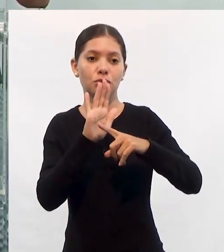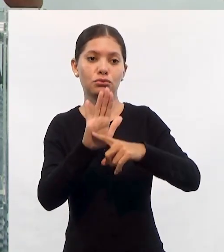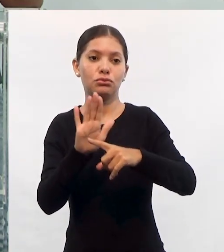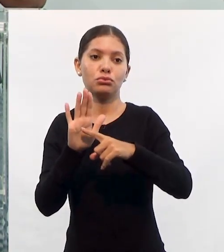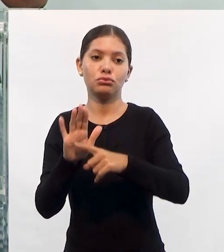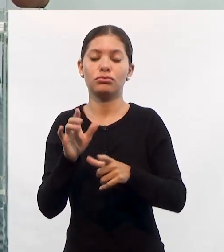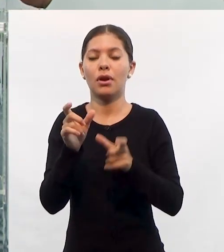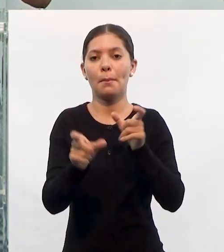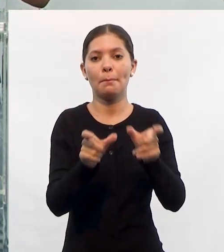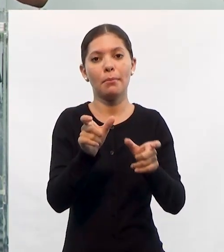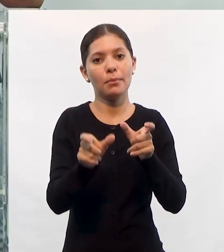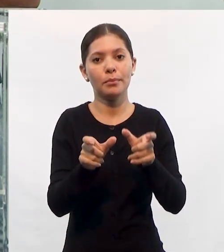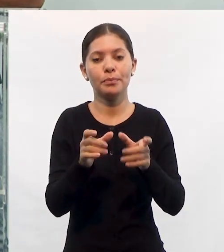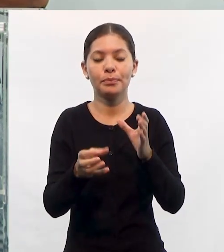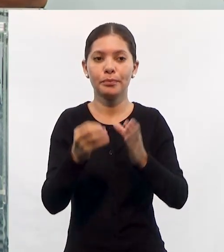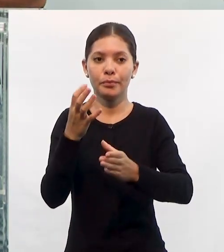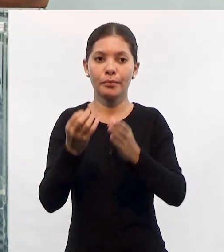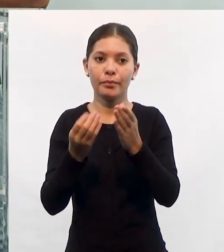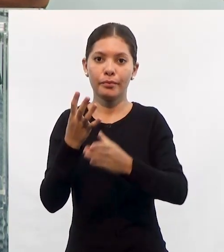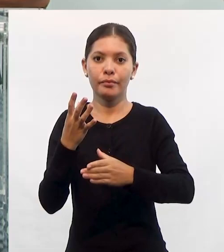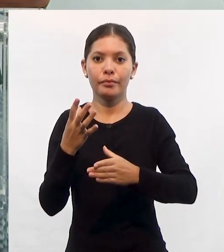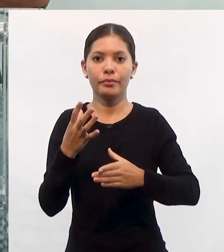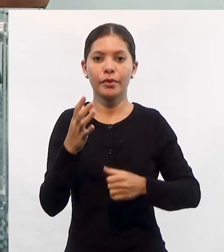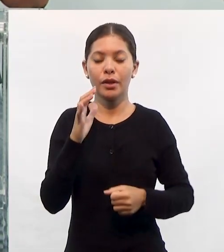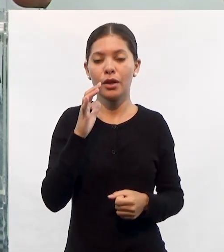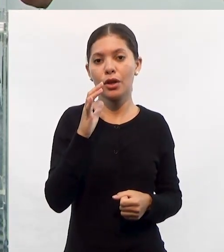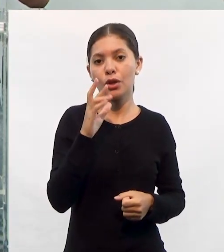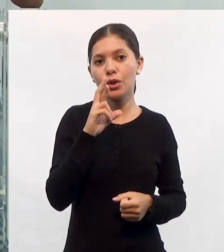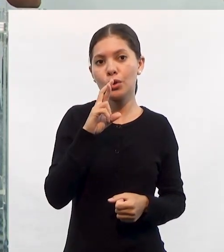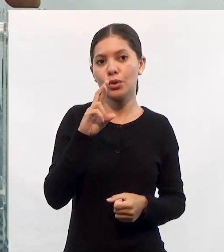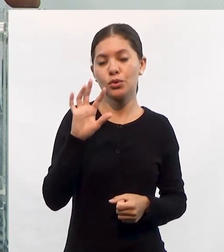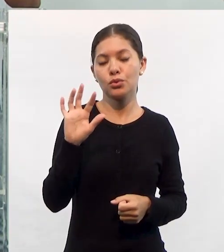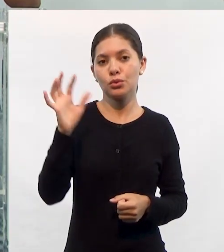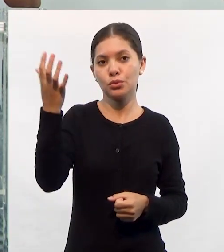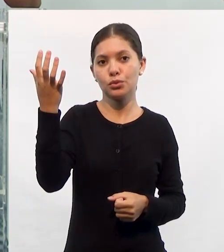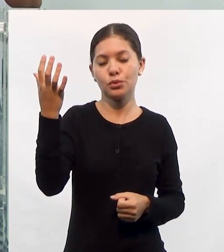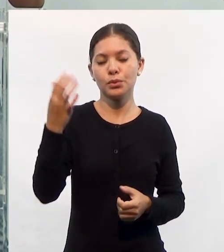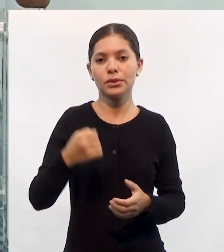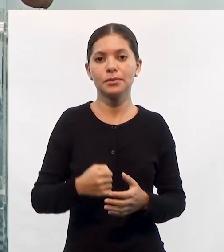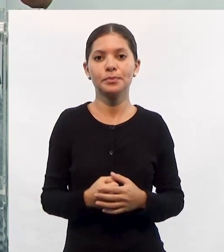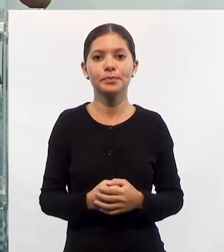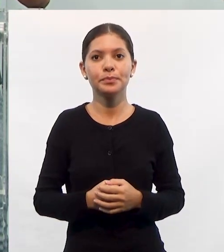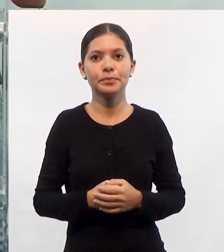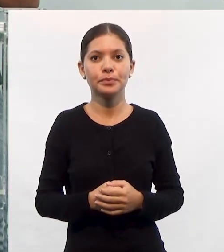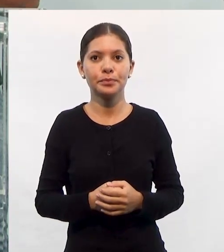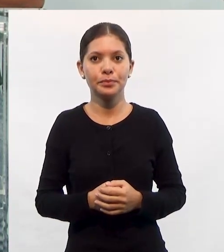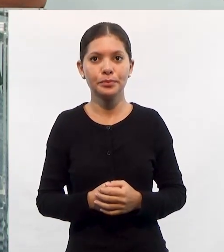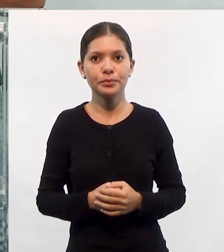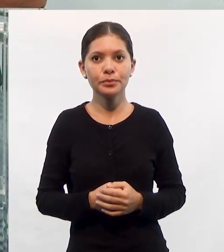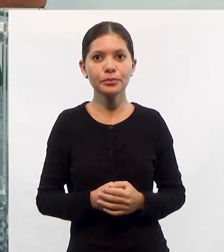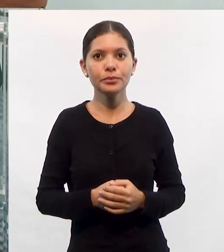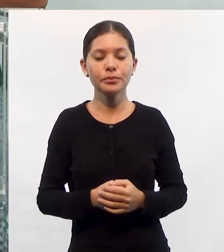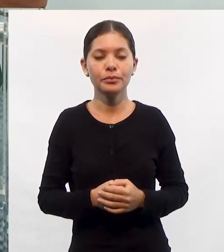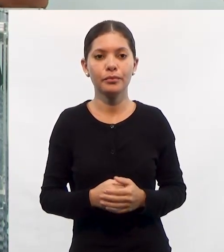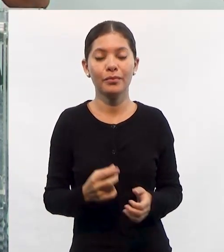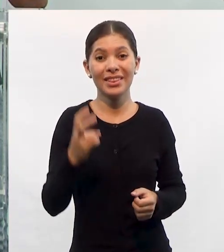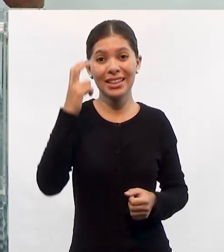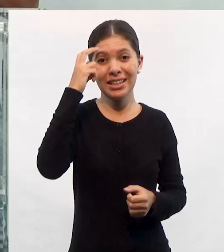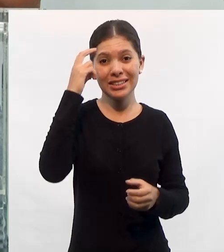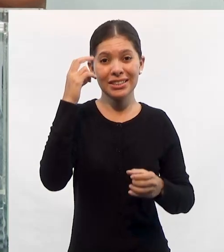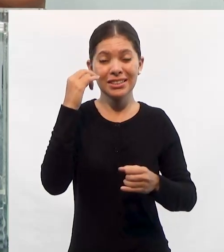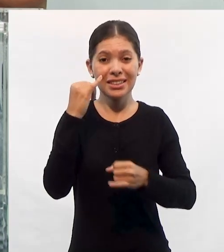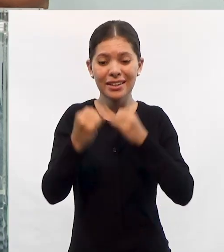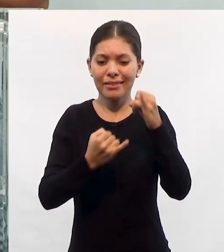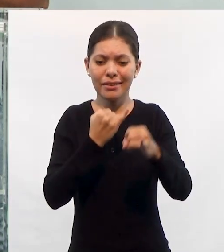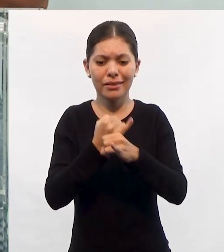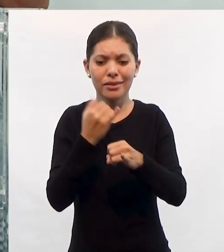os programadores a criarem soluções de software, mas essas soluções, essas inteligência artificial, não